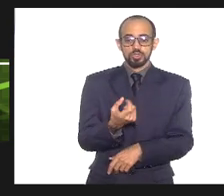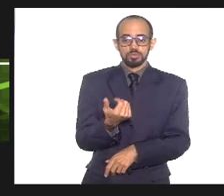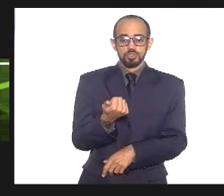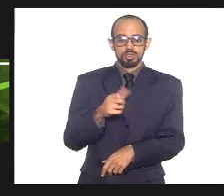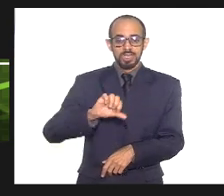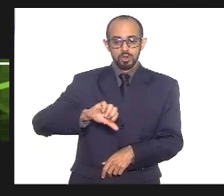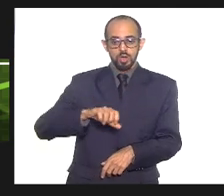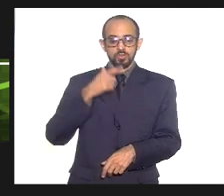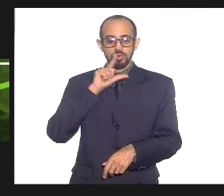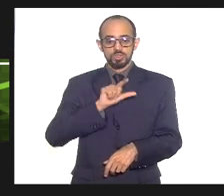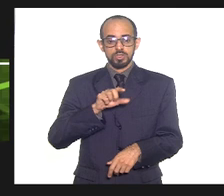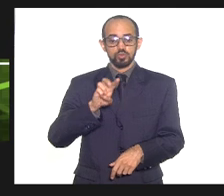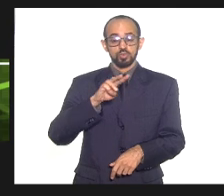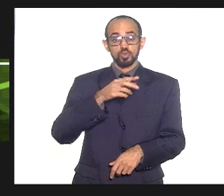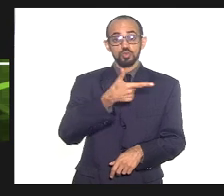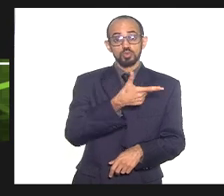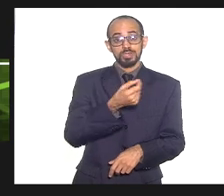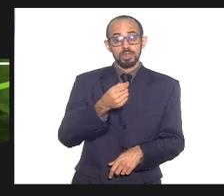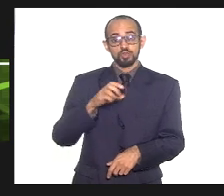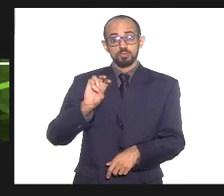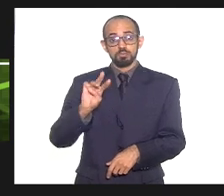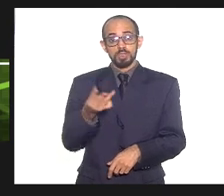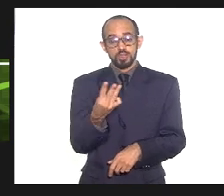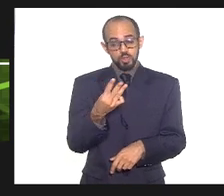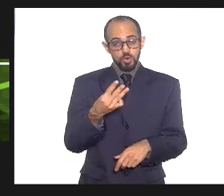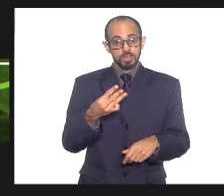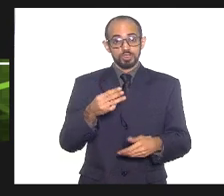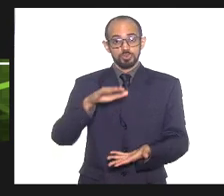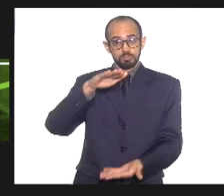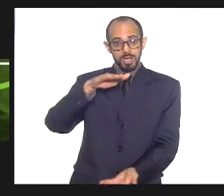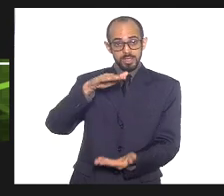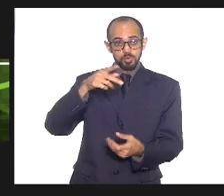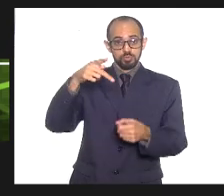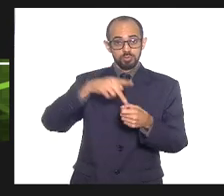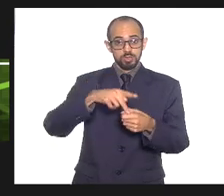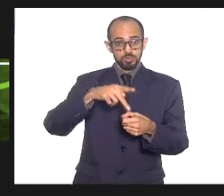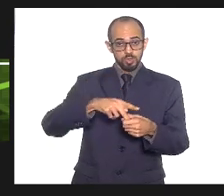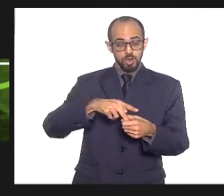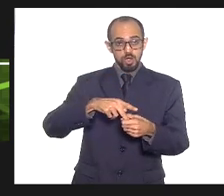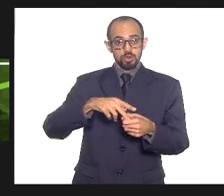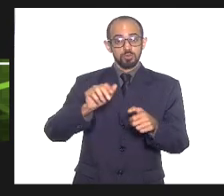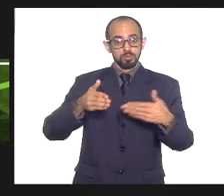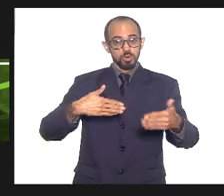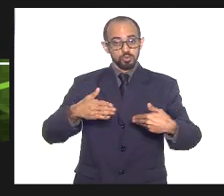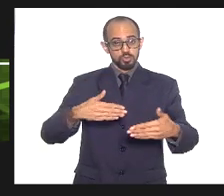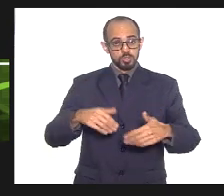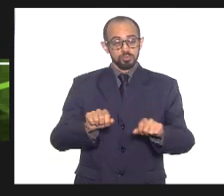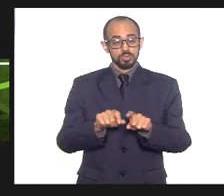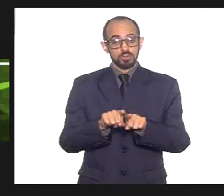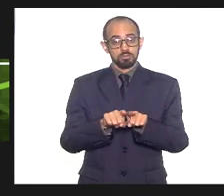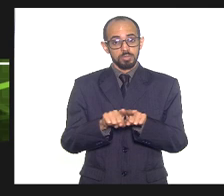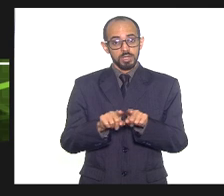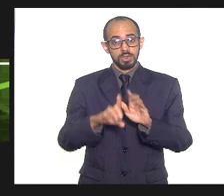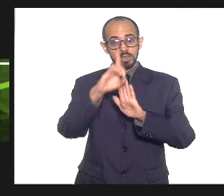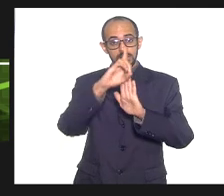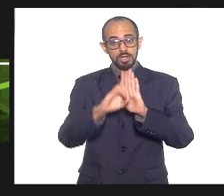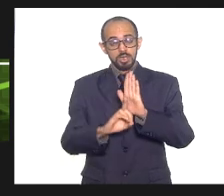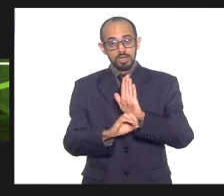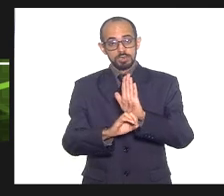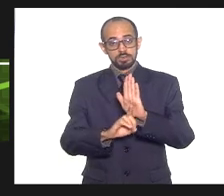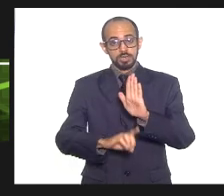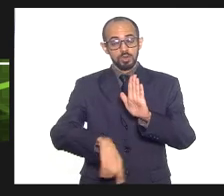milhões de barris de petróleo produzidos no campo de Peregrino, tivemos a declaração de comercialidade do campo de